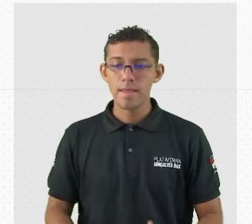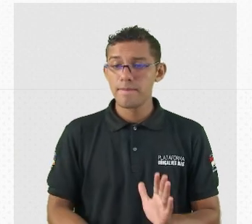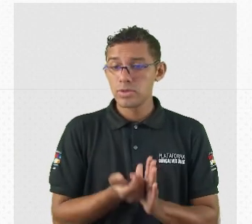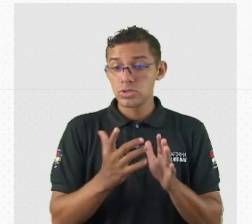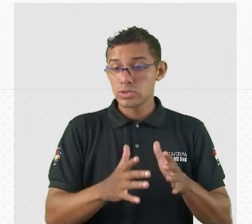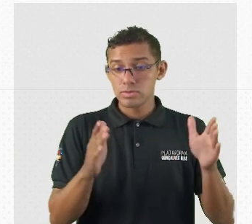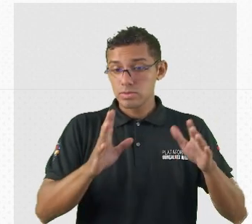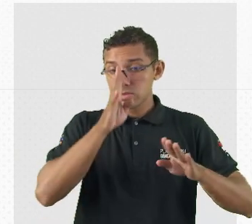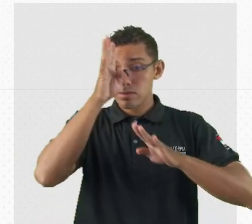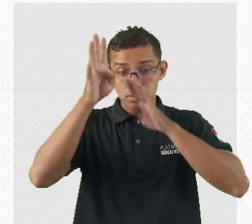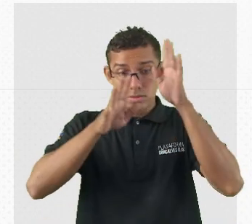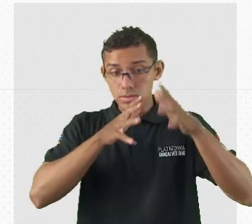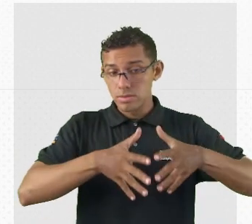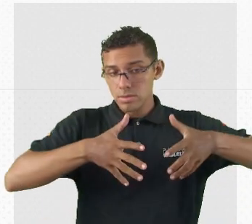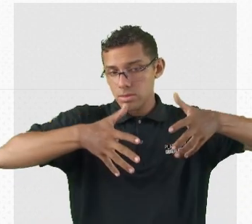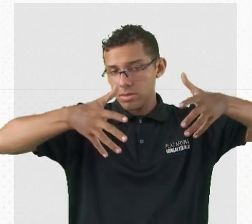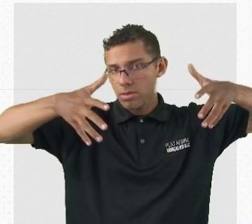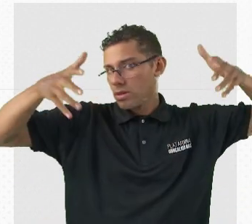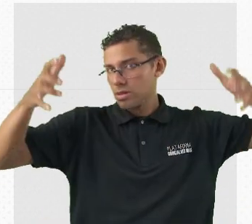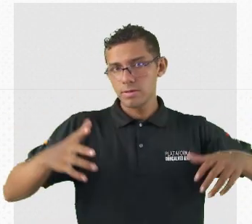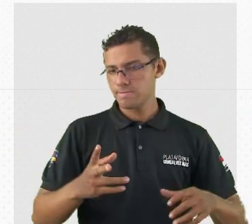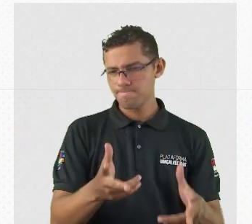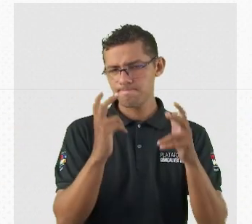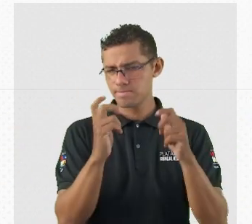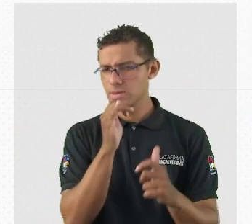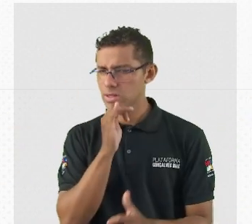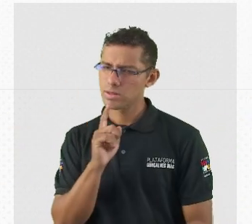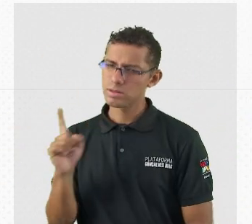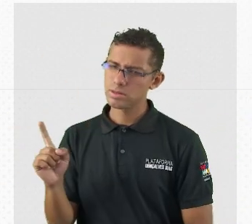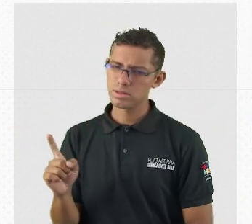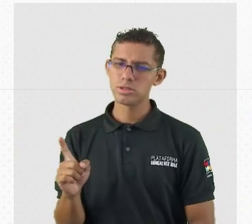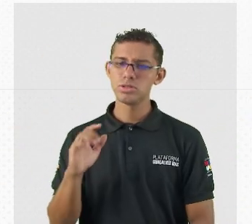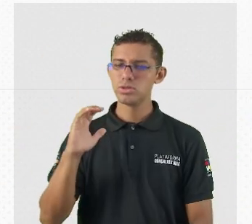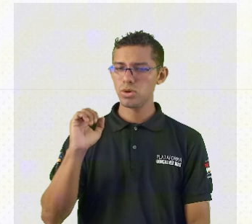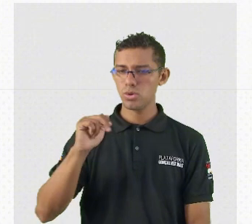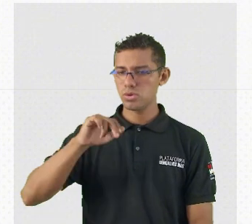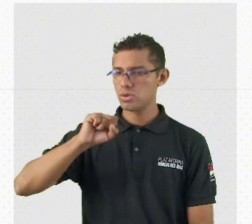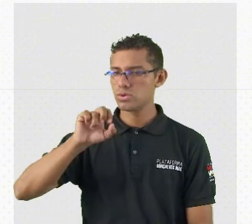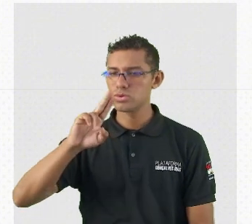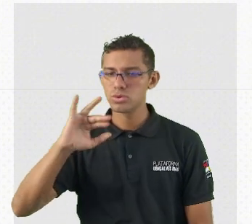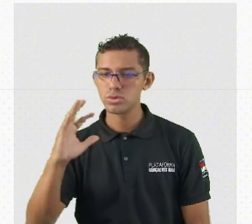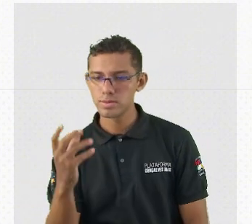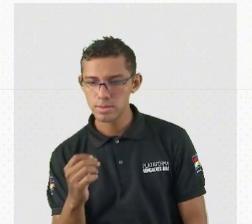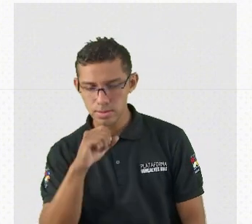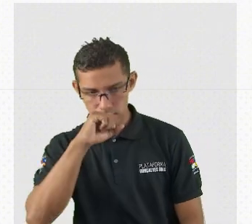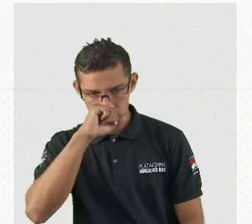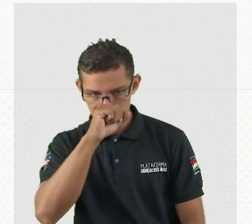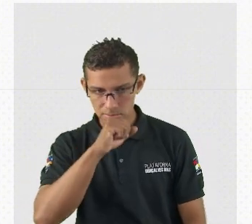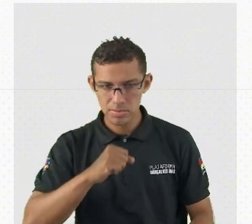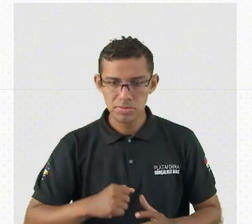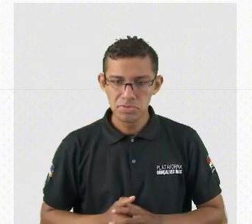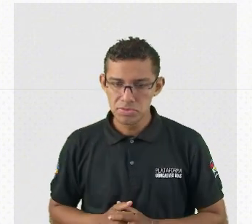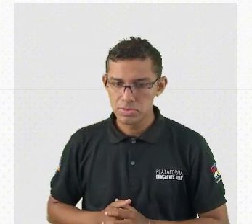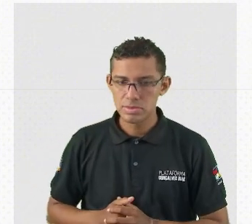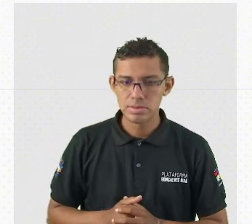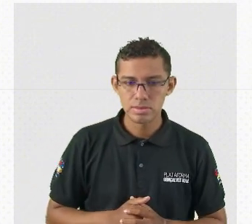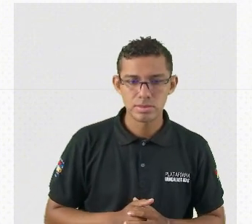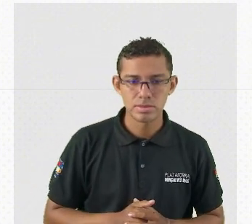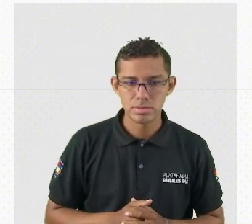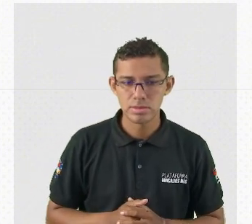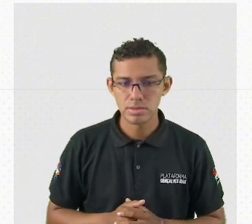em excesso, sem perceber a necessidade de consumo. Uma das características marcantes do modelo